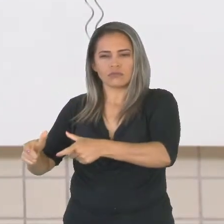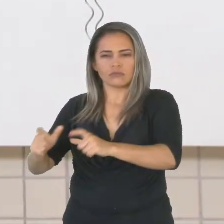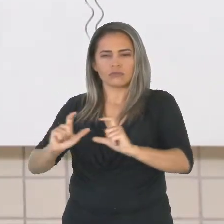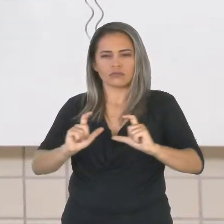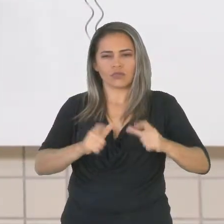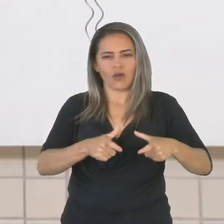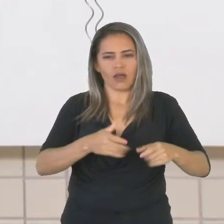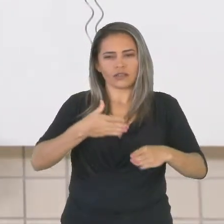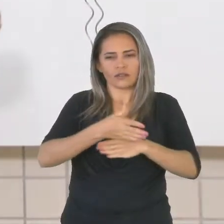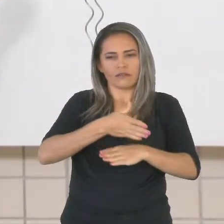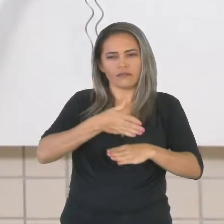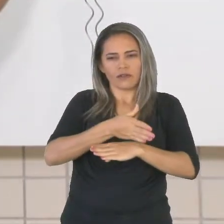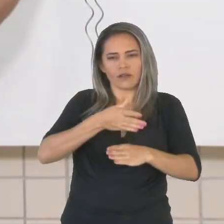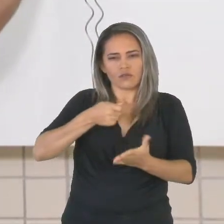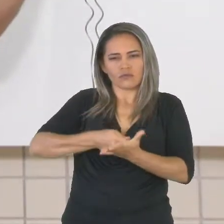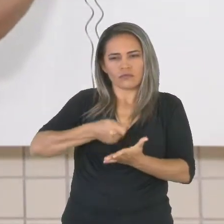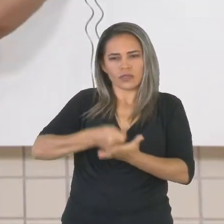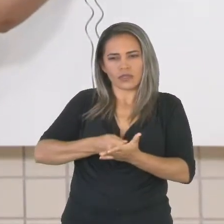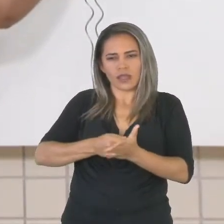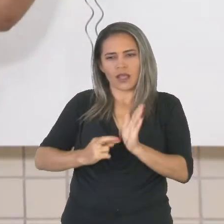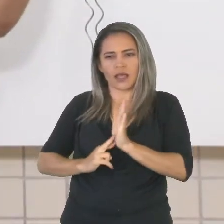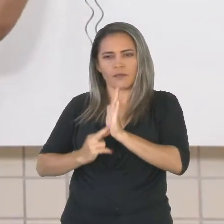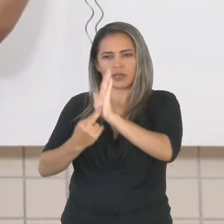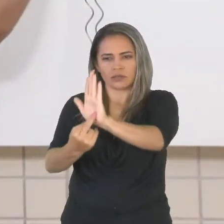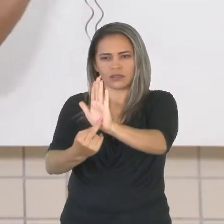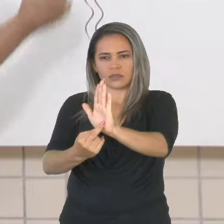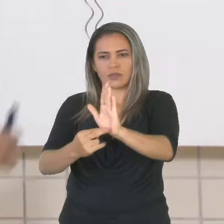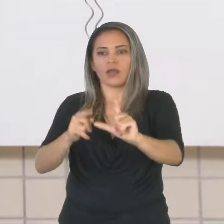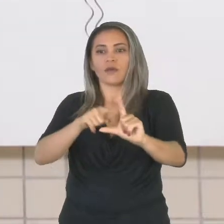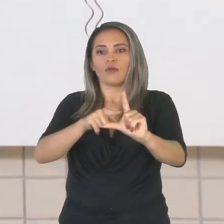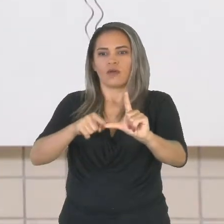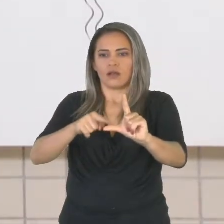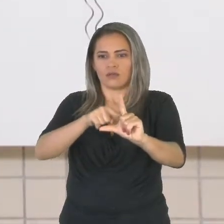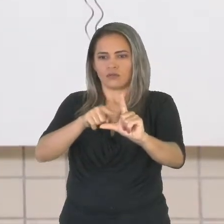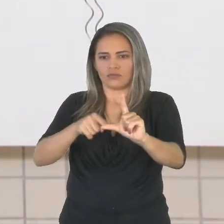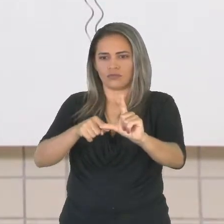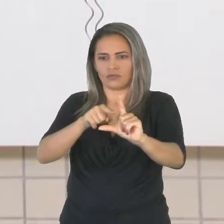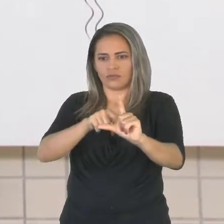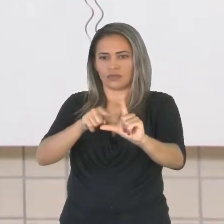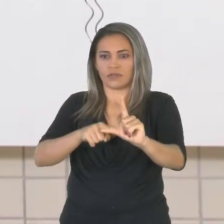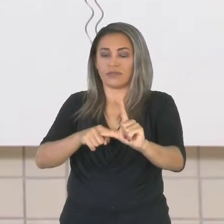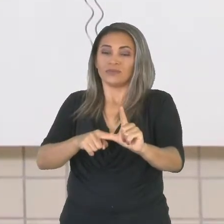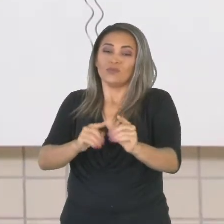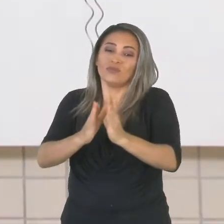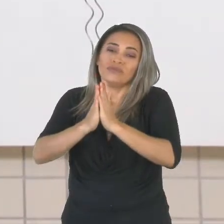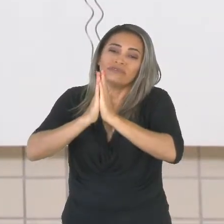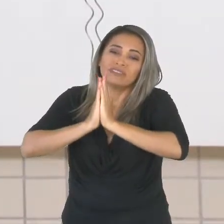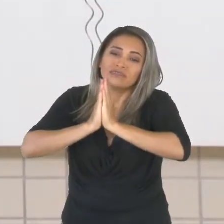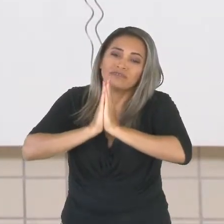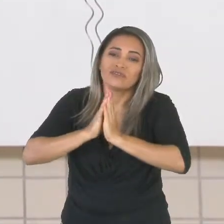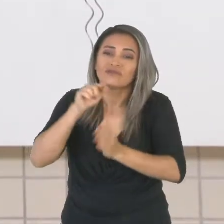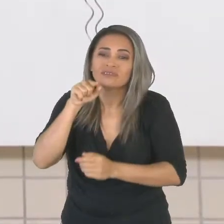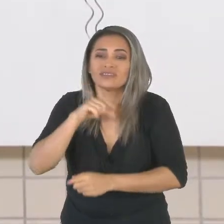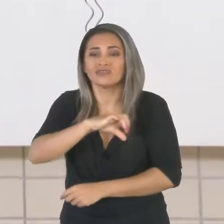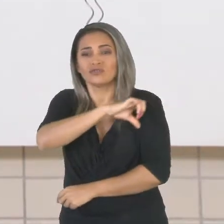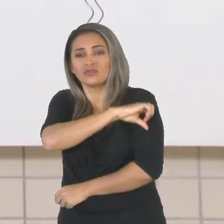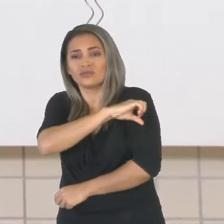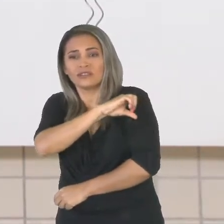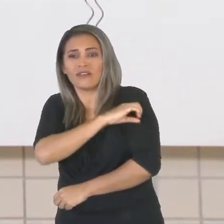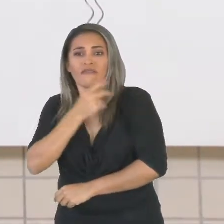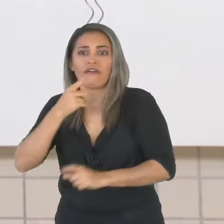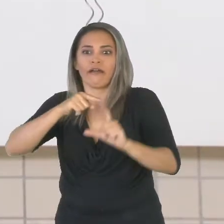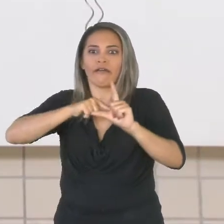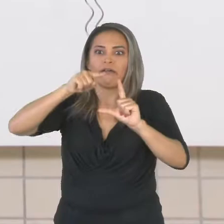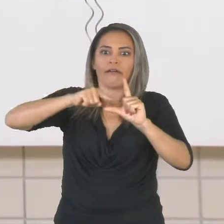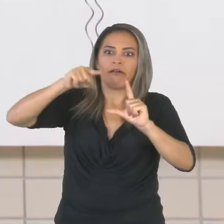frequência absoluta é representada pelo ângulo. Pelo amor de Deus, você do 9º ano não vá me chamar gráfico de